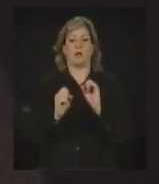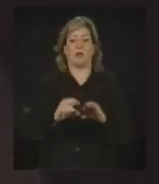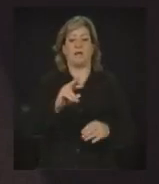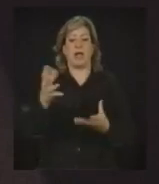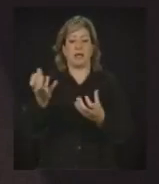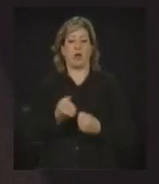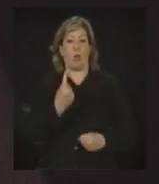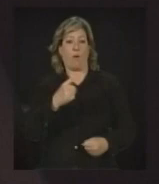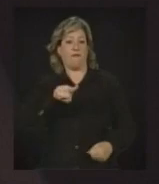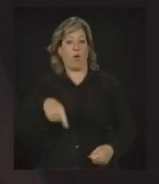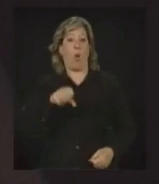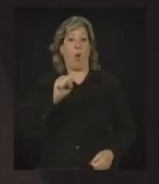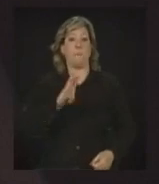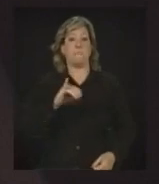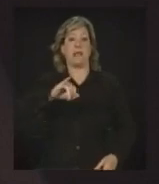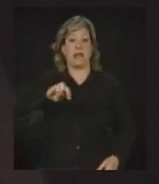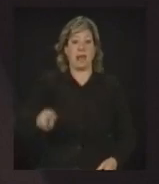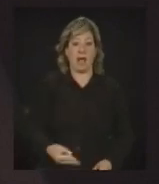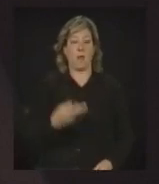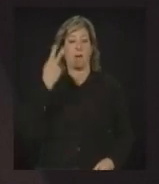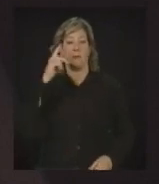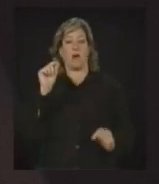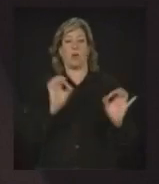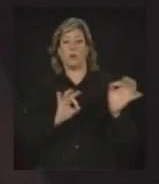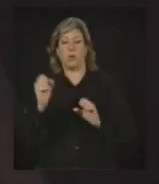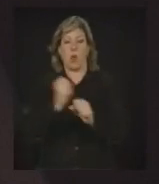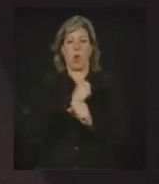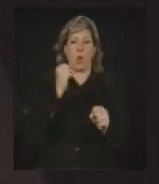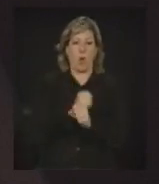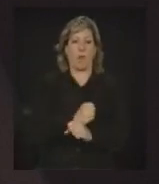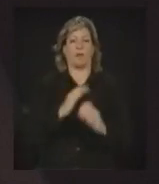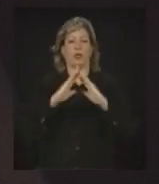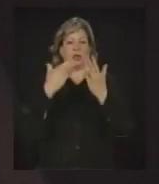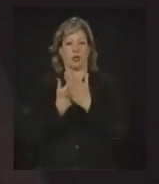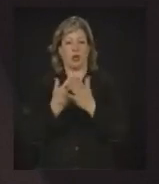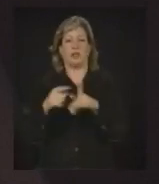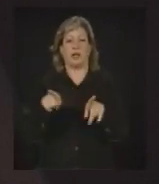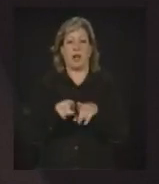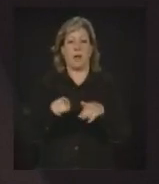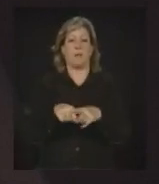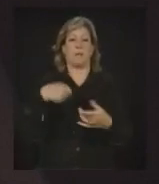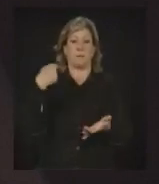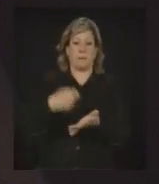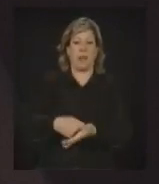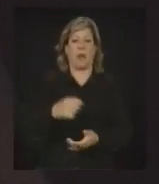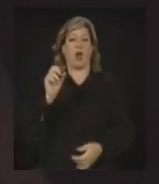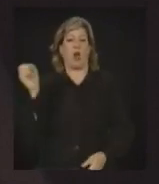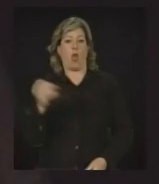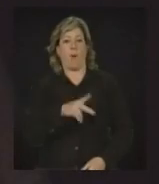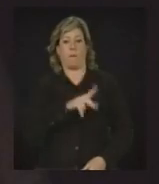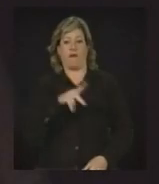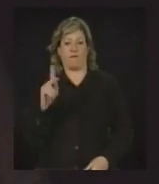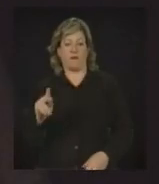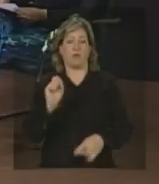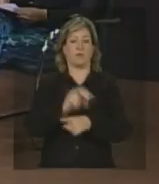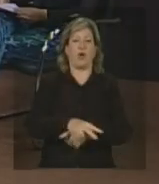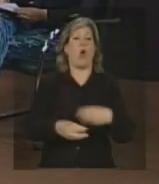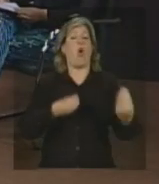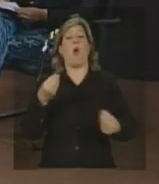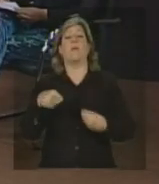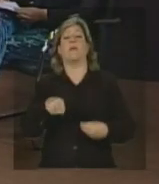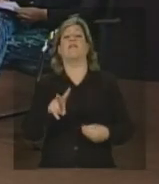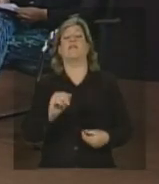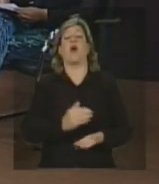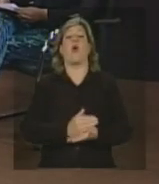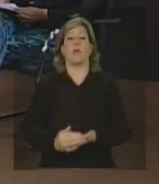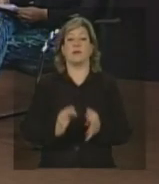bilhão para adaptação de escolas, transporte e contratação de professores. Em quanto tempo se dará essa mudança?